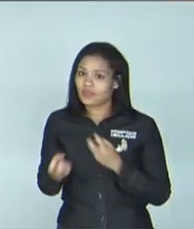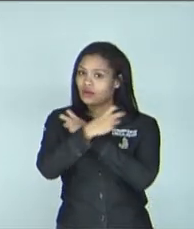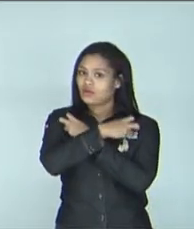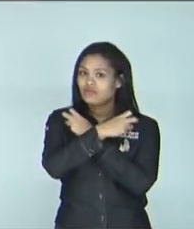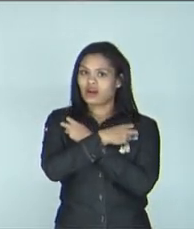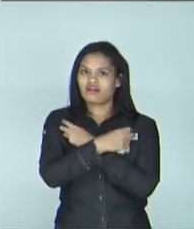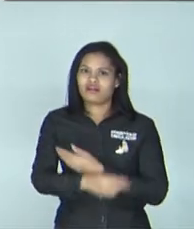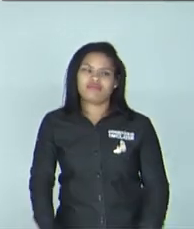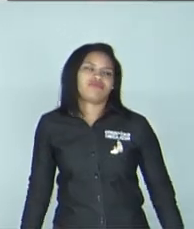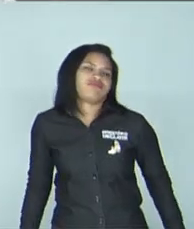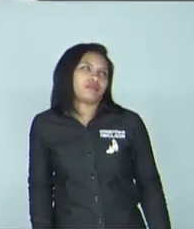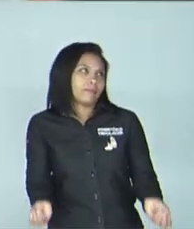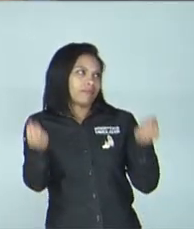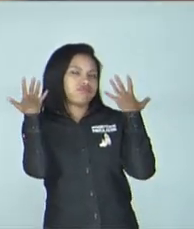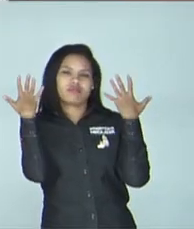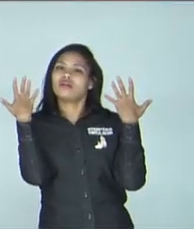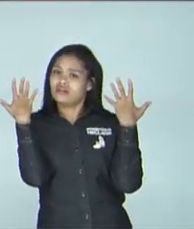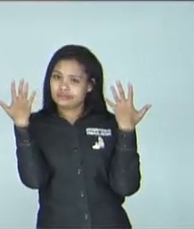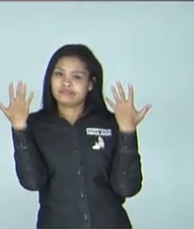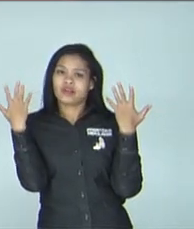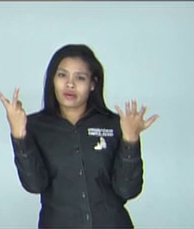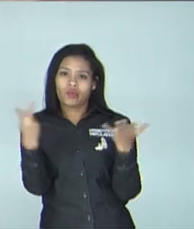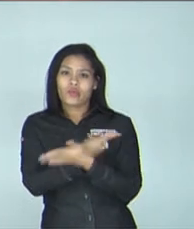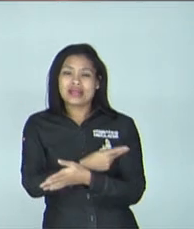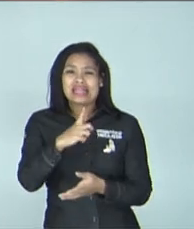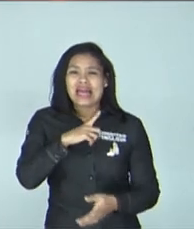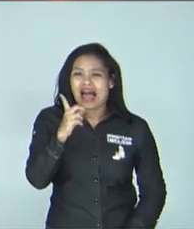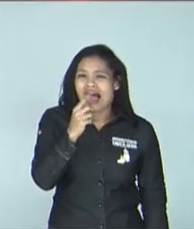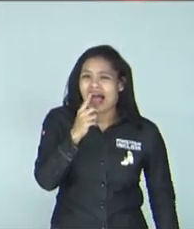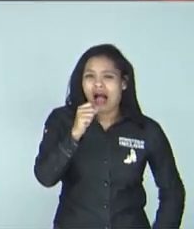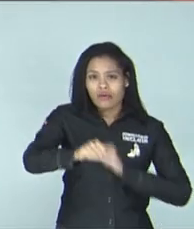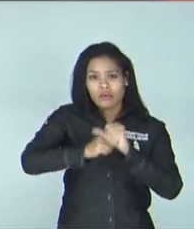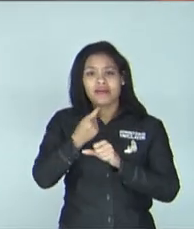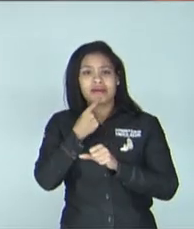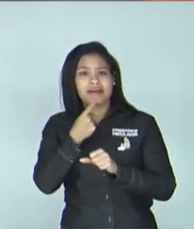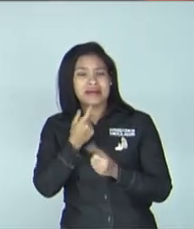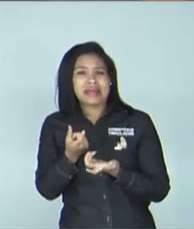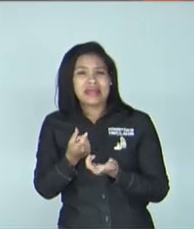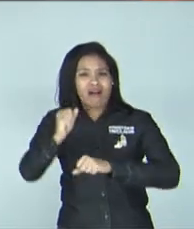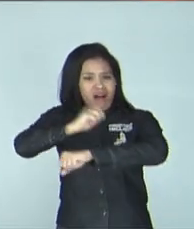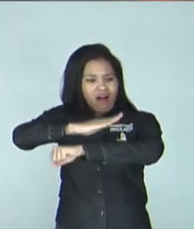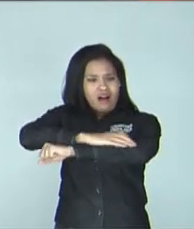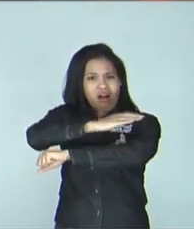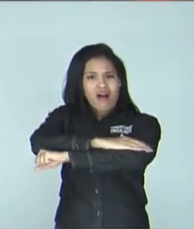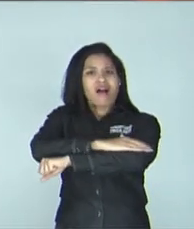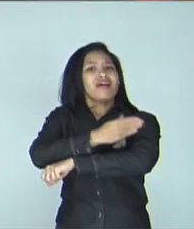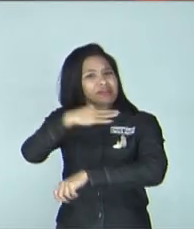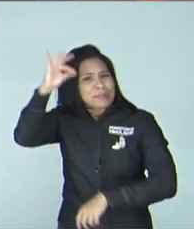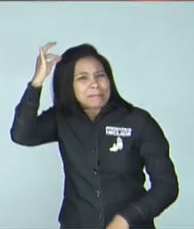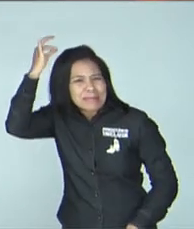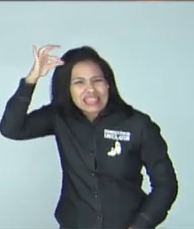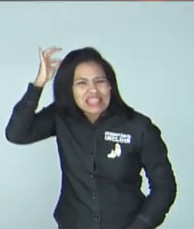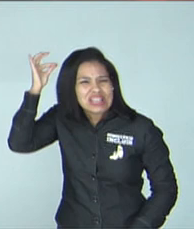não tava nem aí veio a água e sangue veio aham vem o piolho e eles são endurecendo